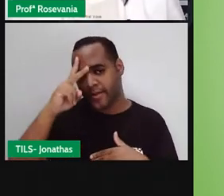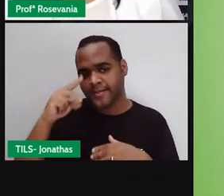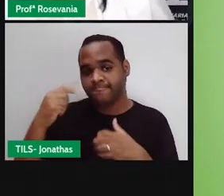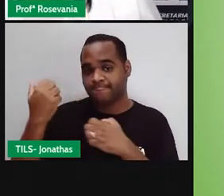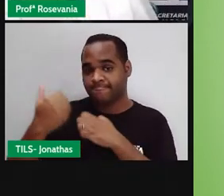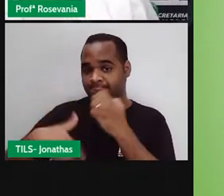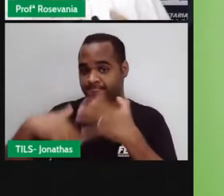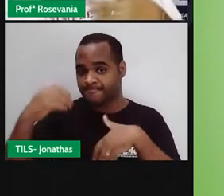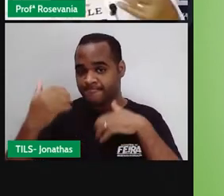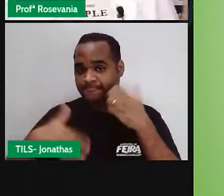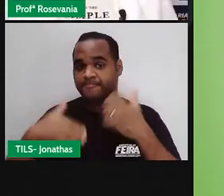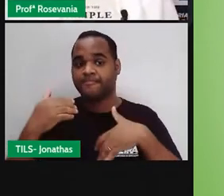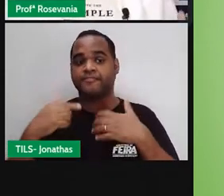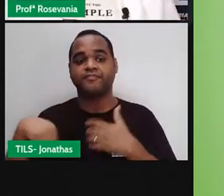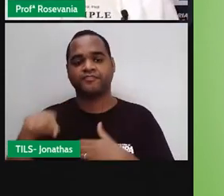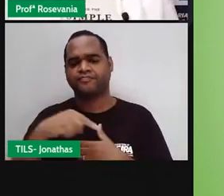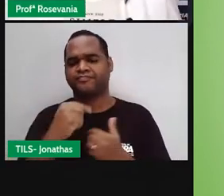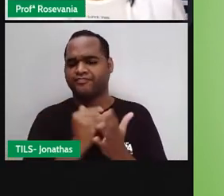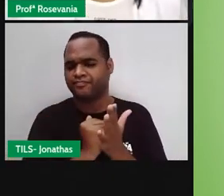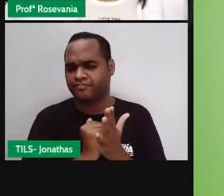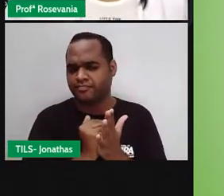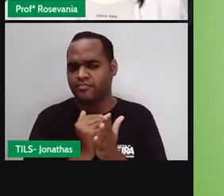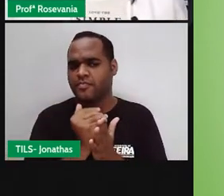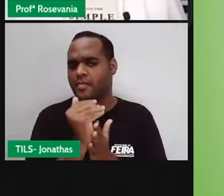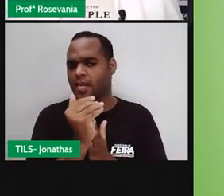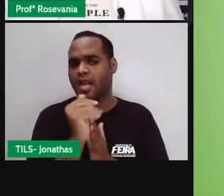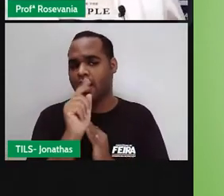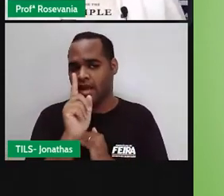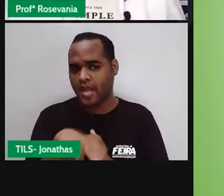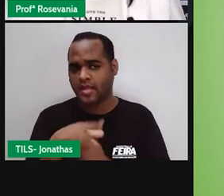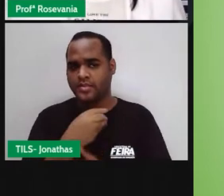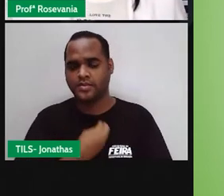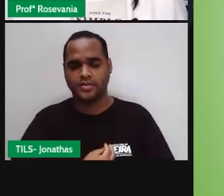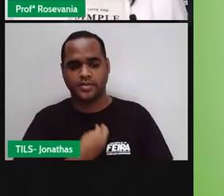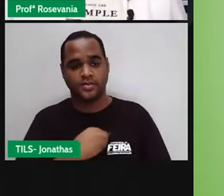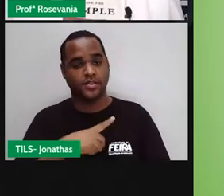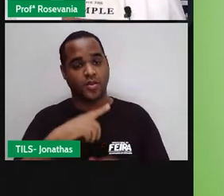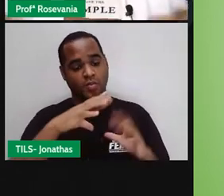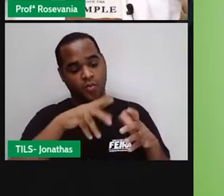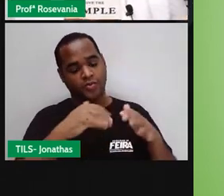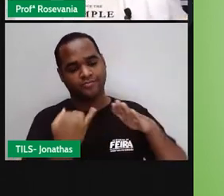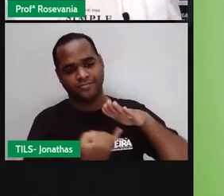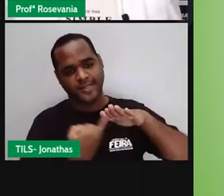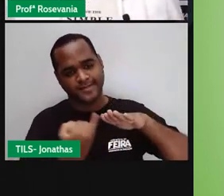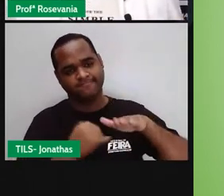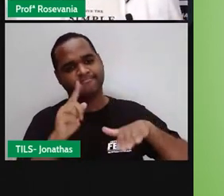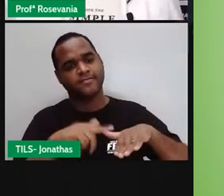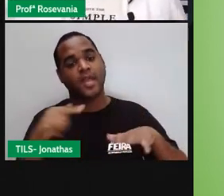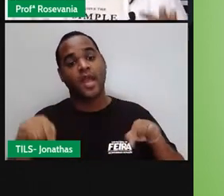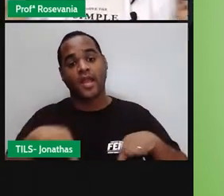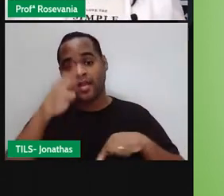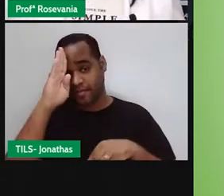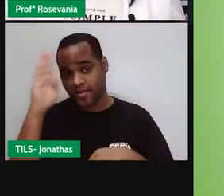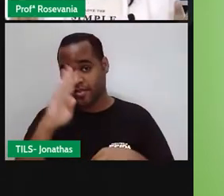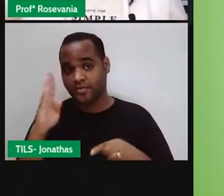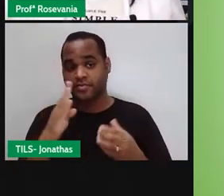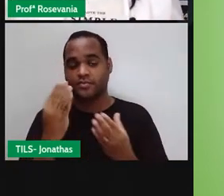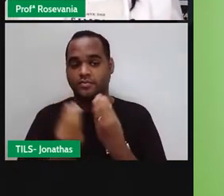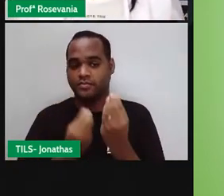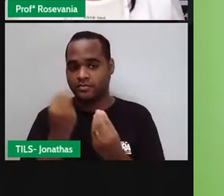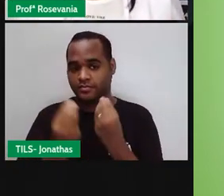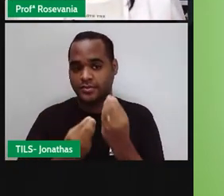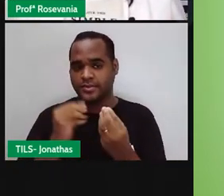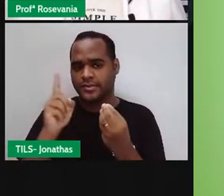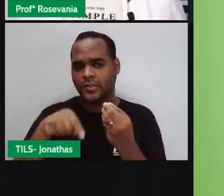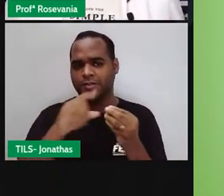ver. Quando a gente começou a falar, né, desse processo de industrialização no mundo, aqui no Brasil a gente ainda não era